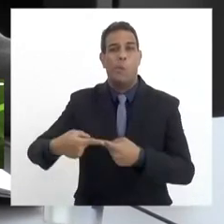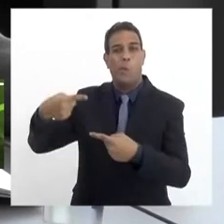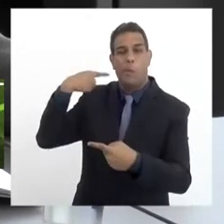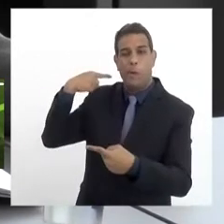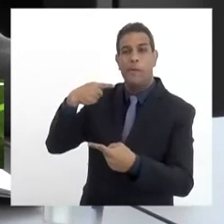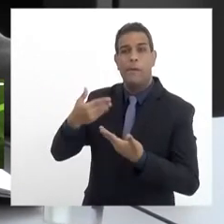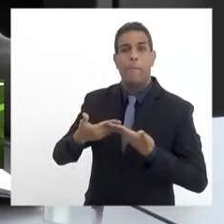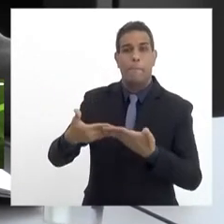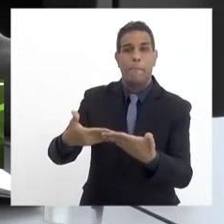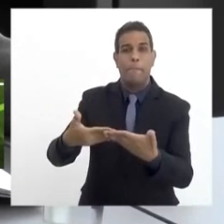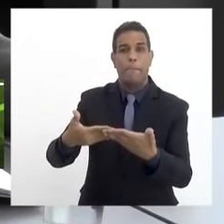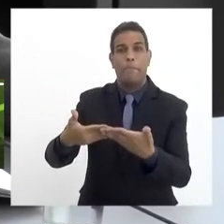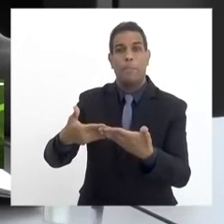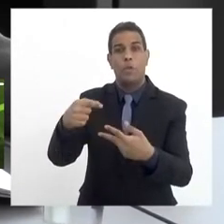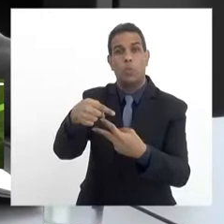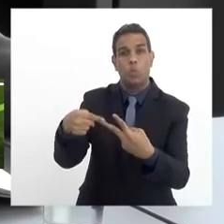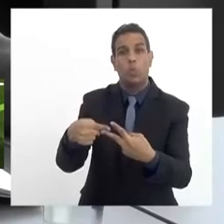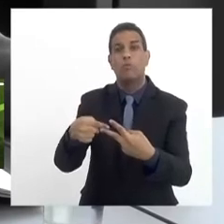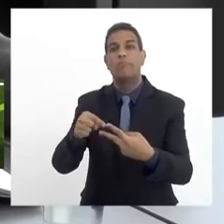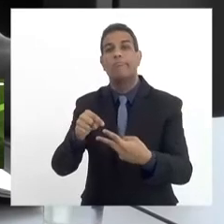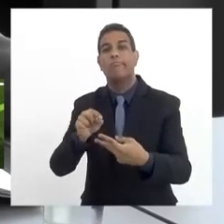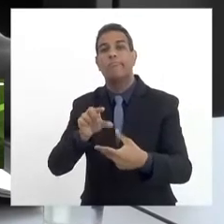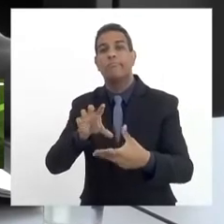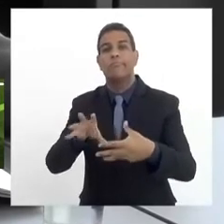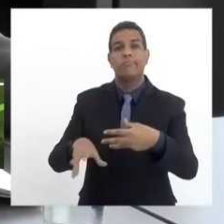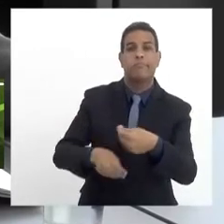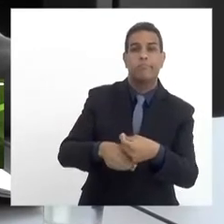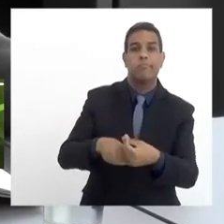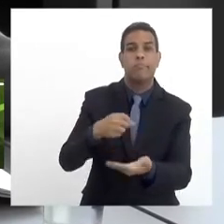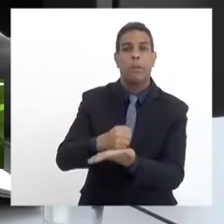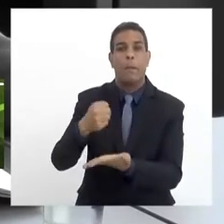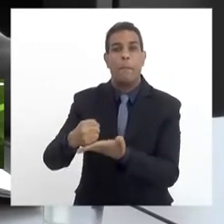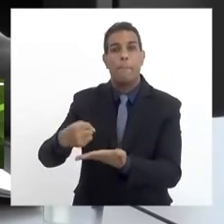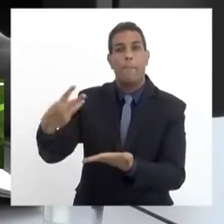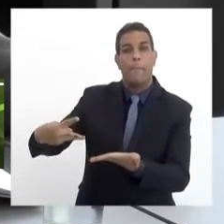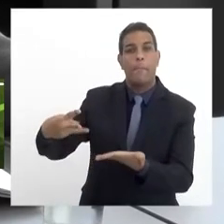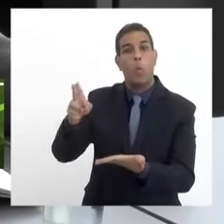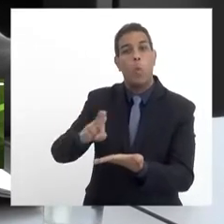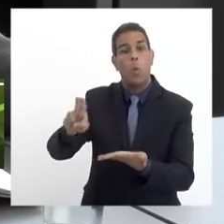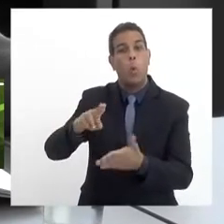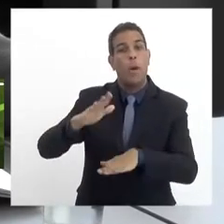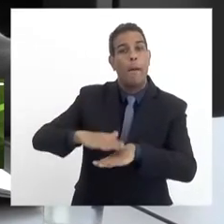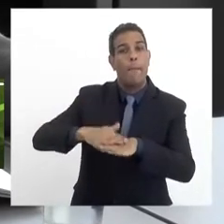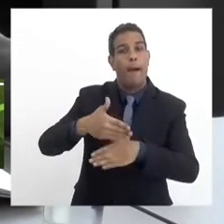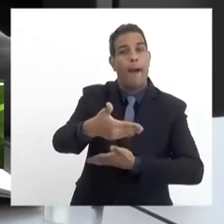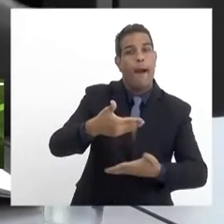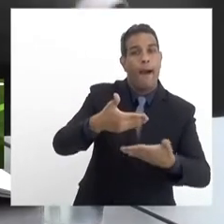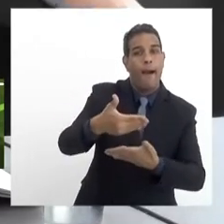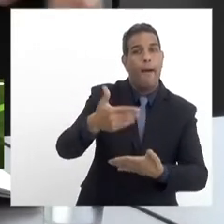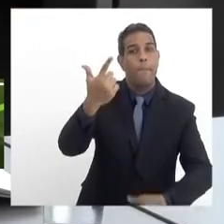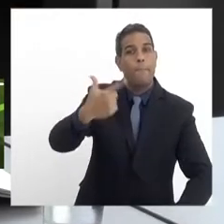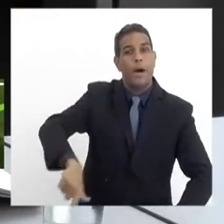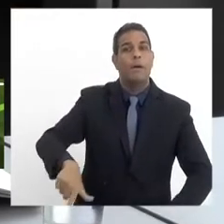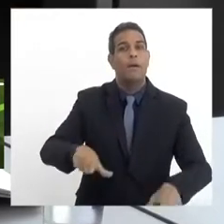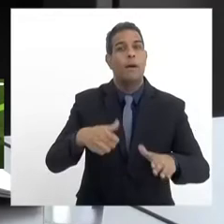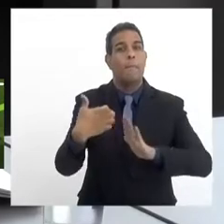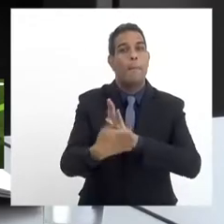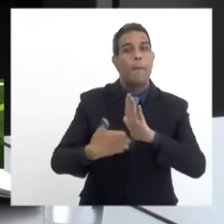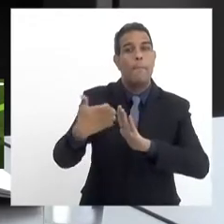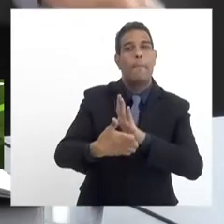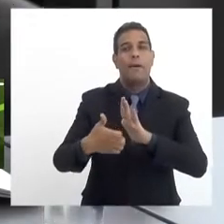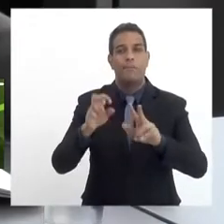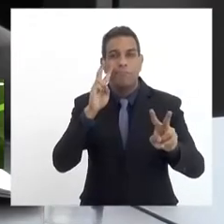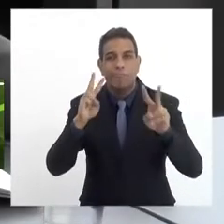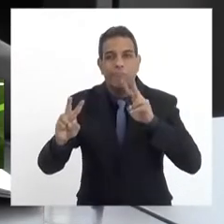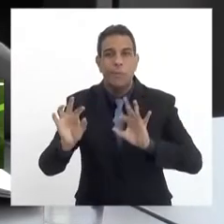outro, abrindo 2 hipóteses. Ou terceirizava por licitação, contratar uma empresa para